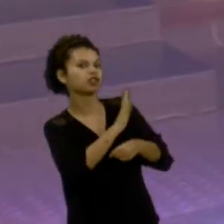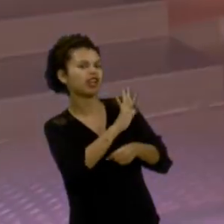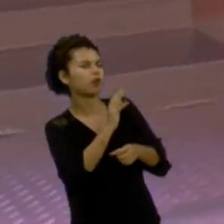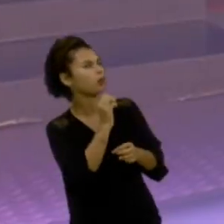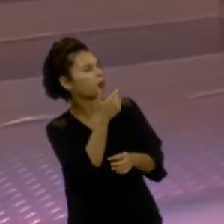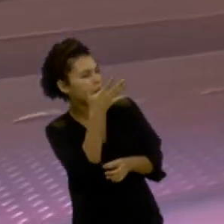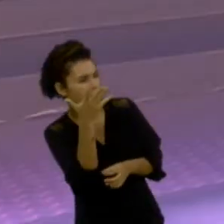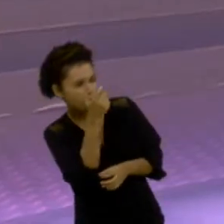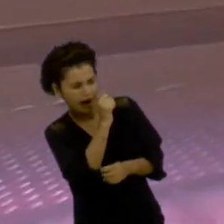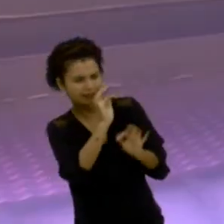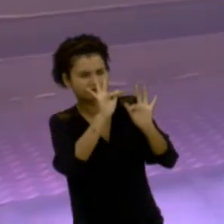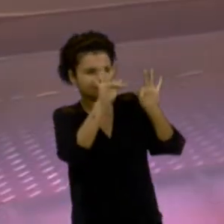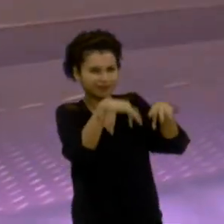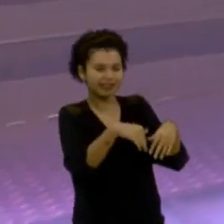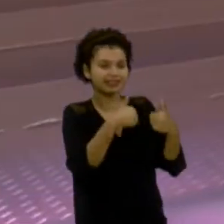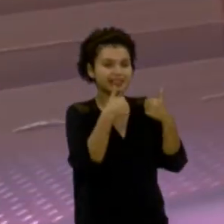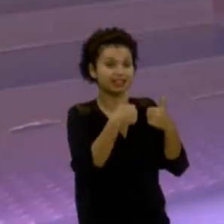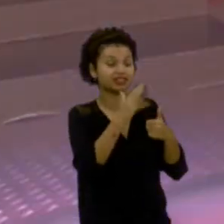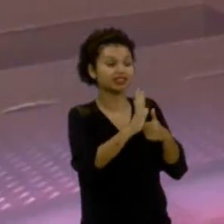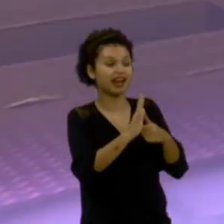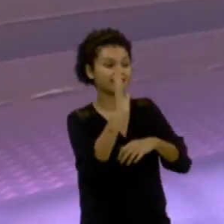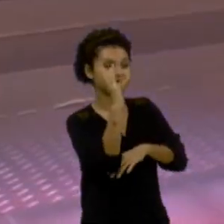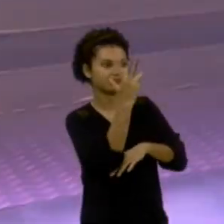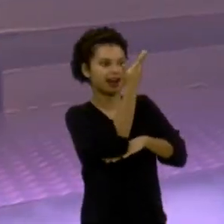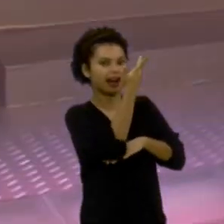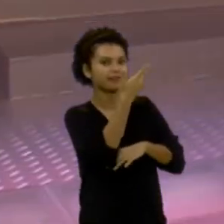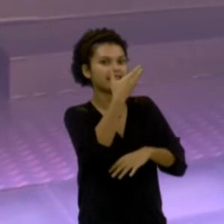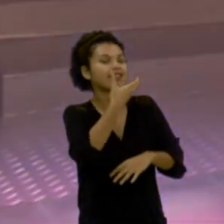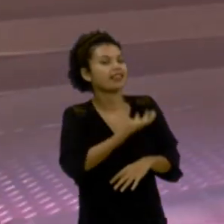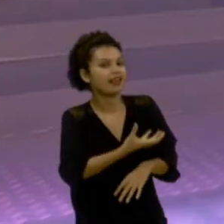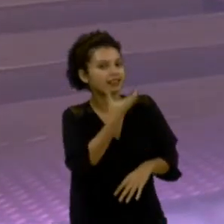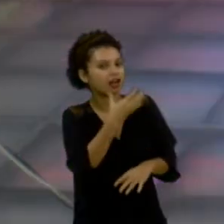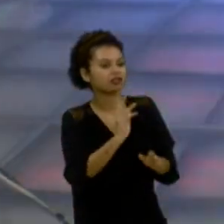Então, exatamente, boa. Já montei. Vou fazer isso